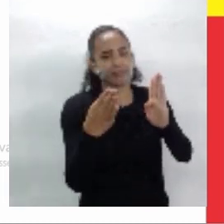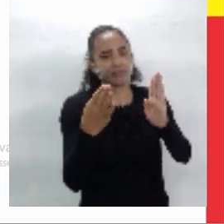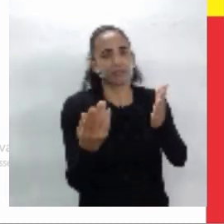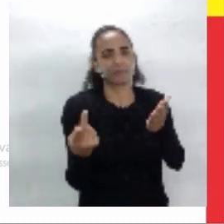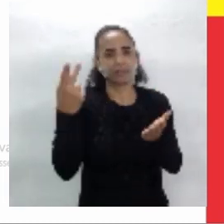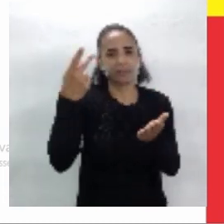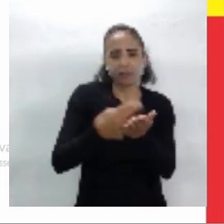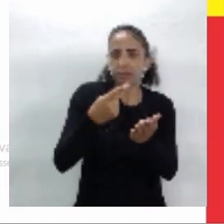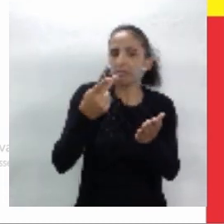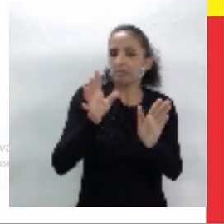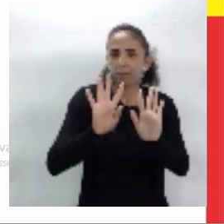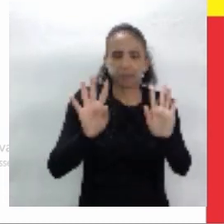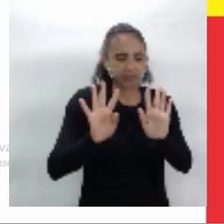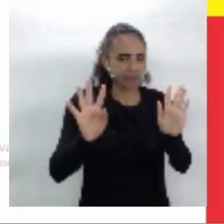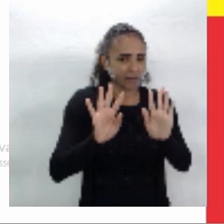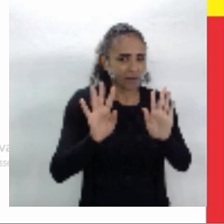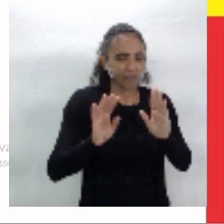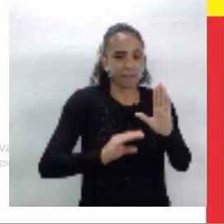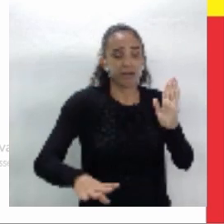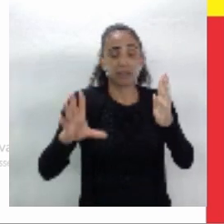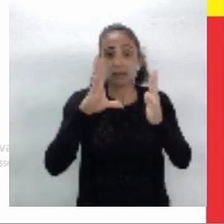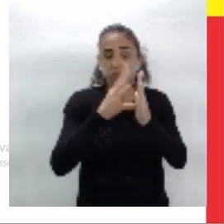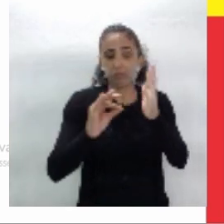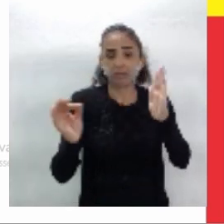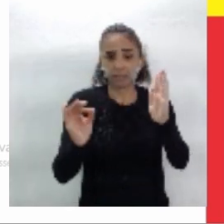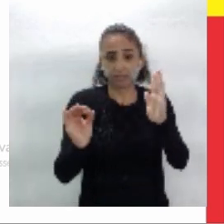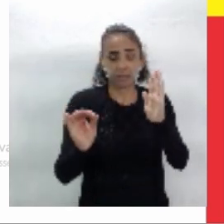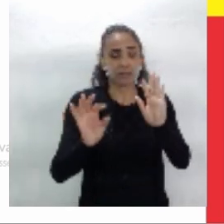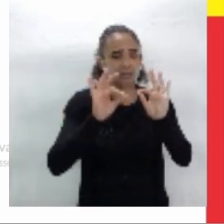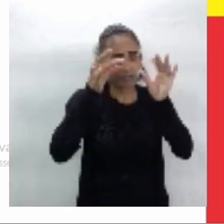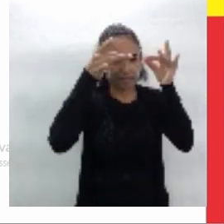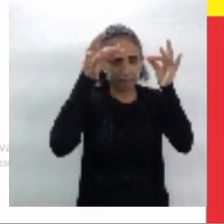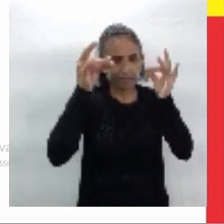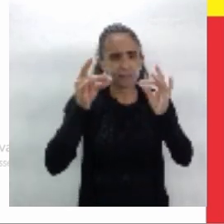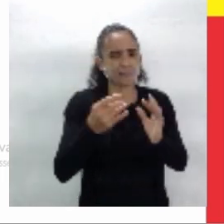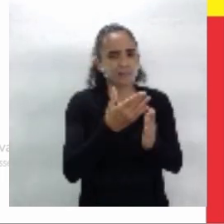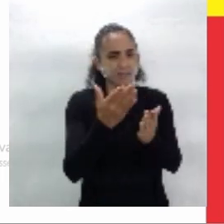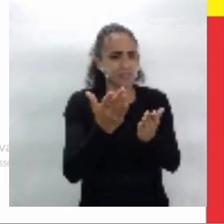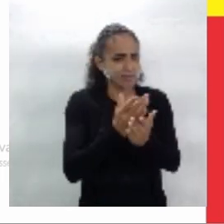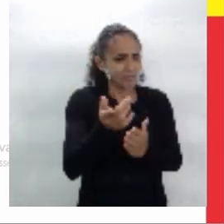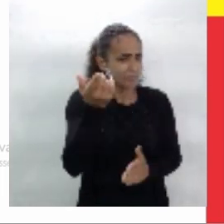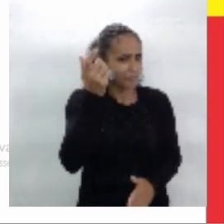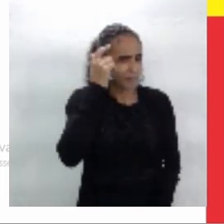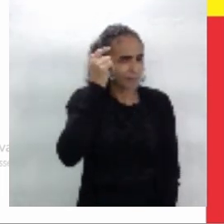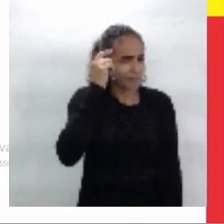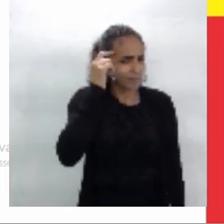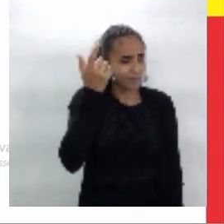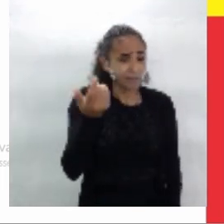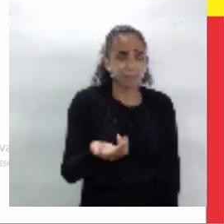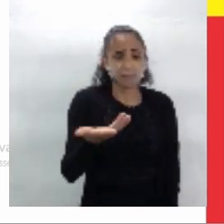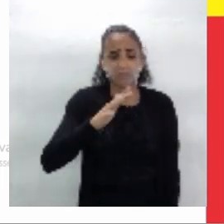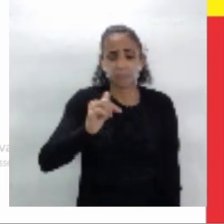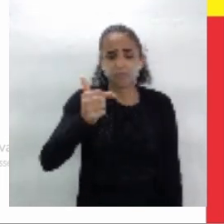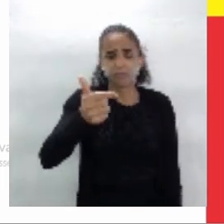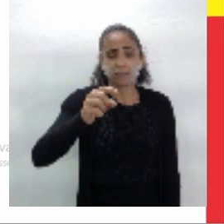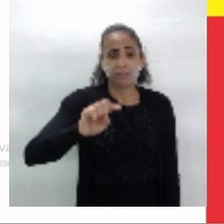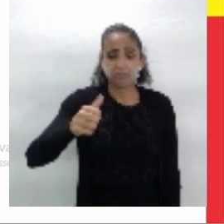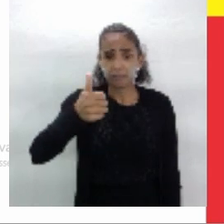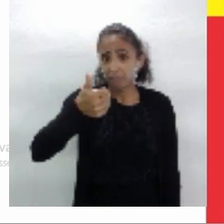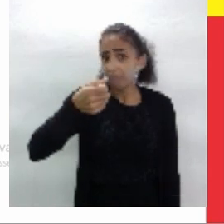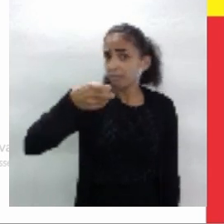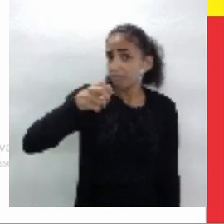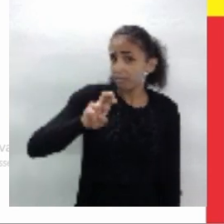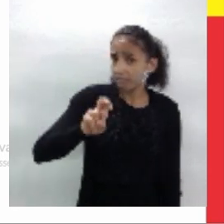2,10 m, mas por padrão, 2,10 m. Alguém daí vocês podem ter dito o seguinte, 2,15 m,